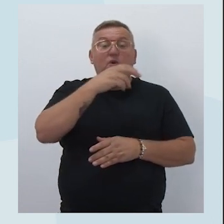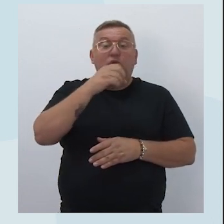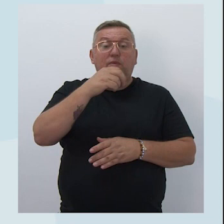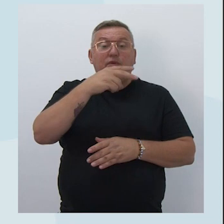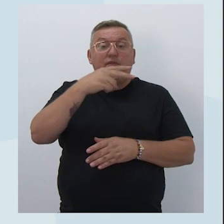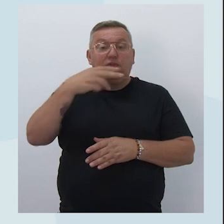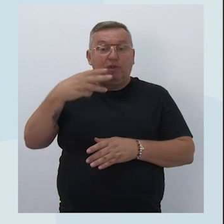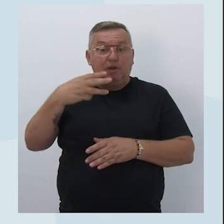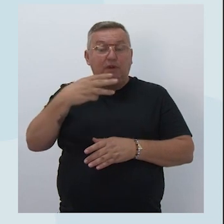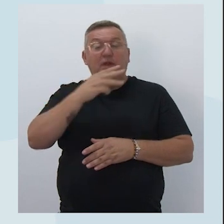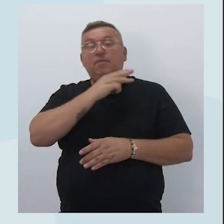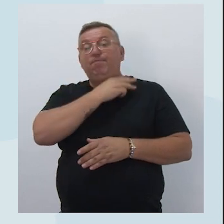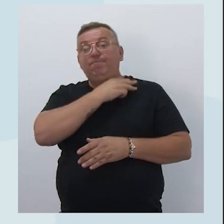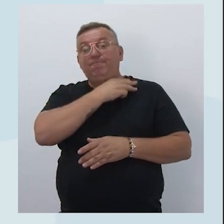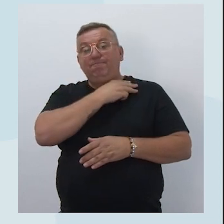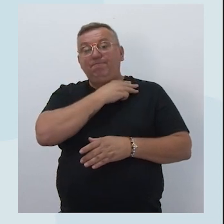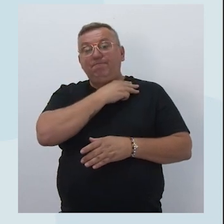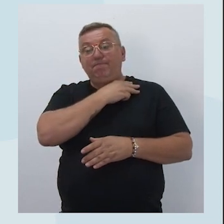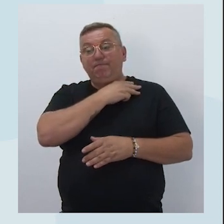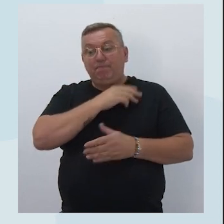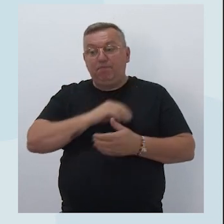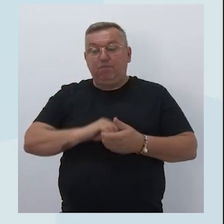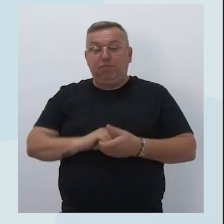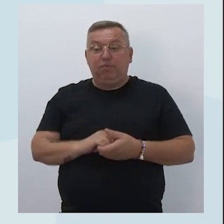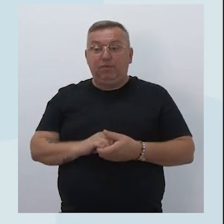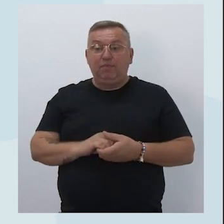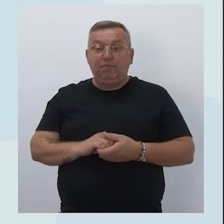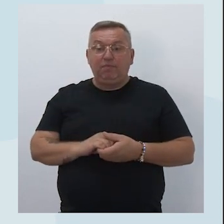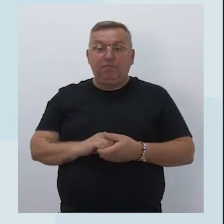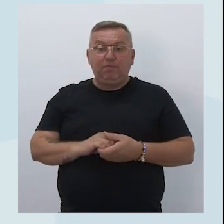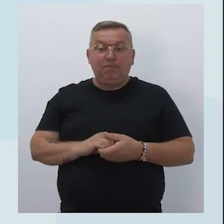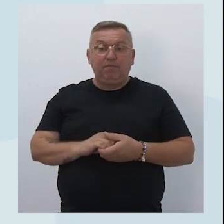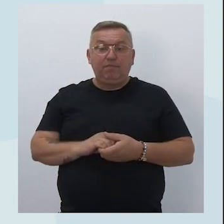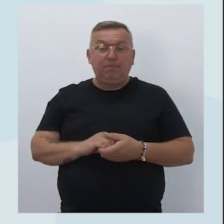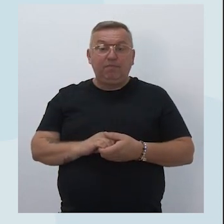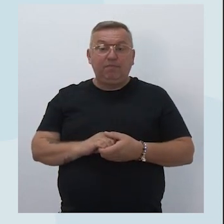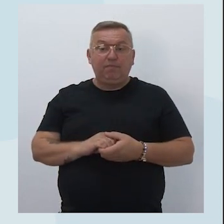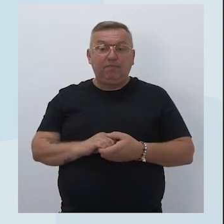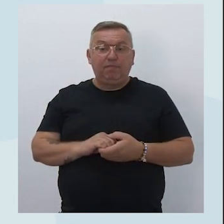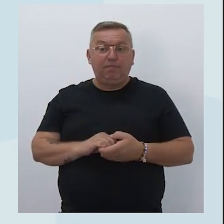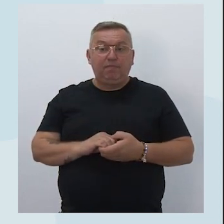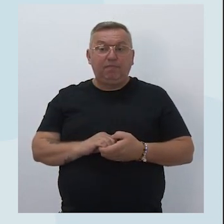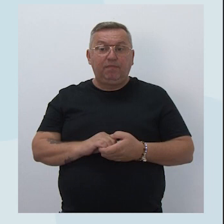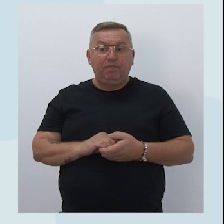a terceira série do ensino médio à luz do currículo paulista.